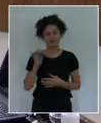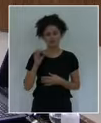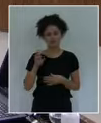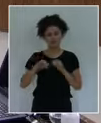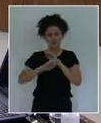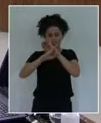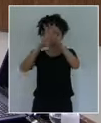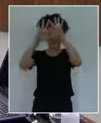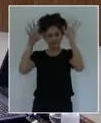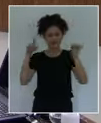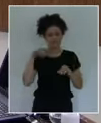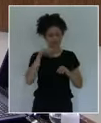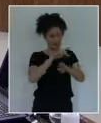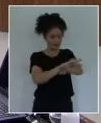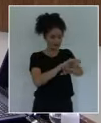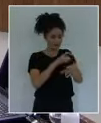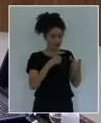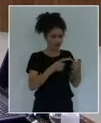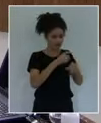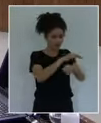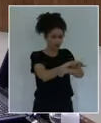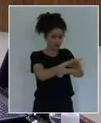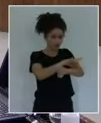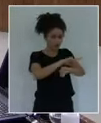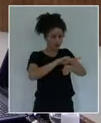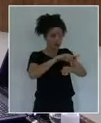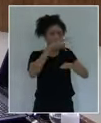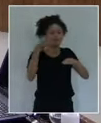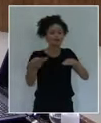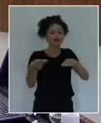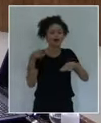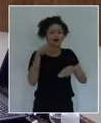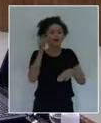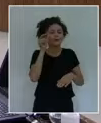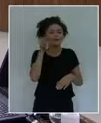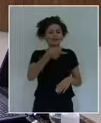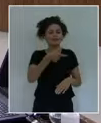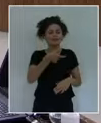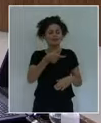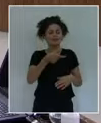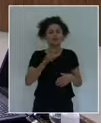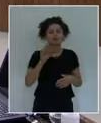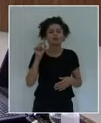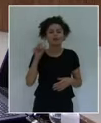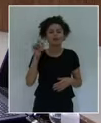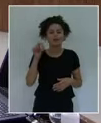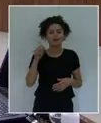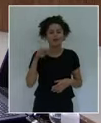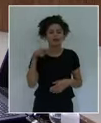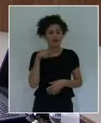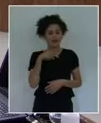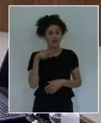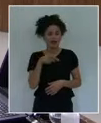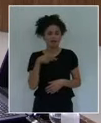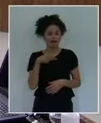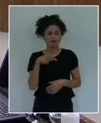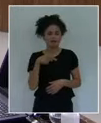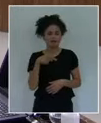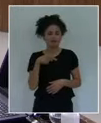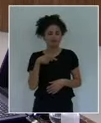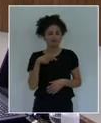do Rosário do Pontal, lá tem uma interessante, uma coisa, só para você ficar sabendo, lá é o único local que foi atingido